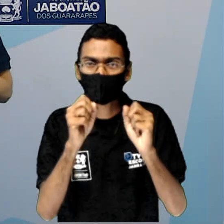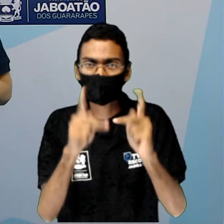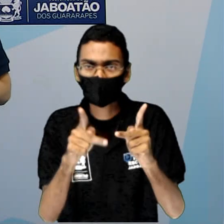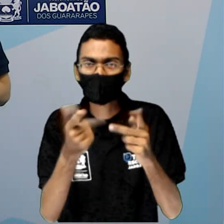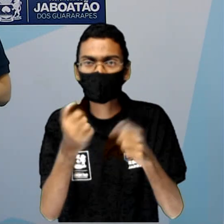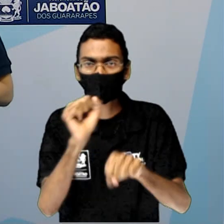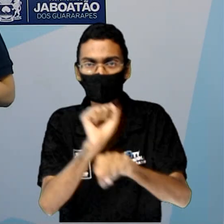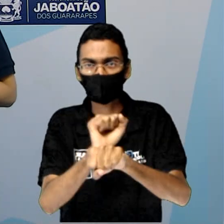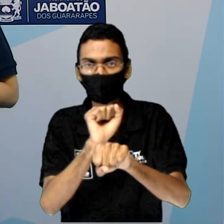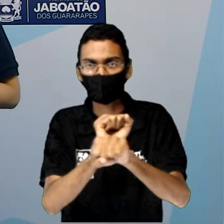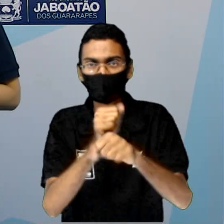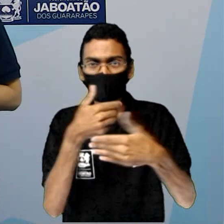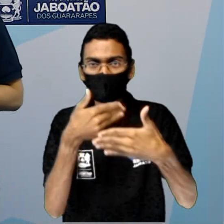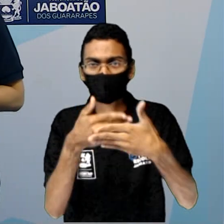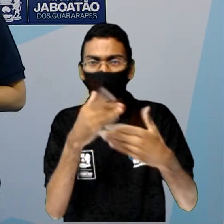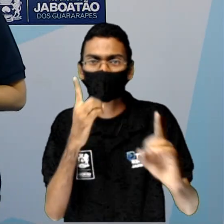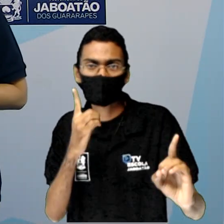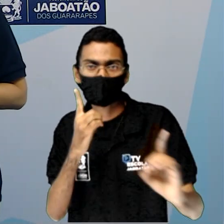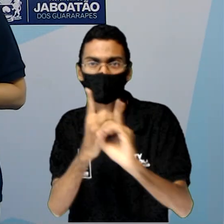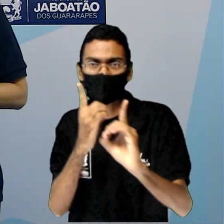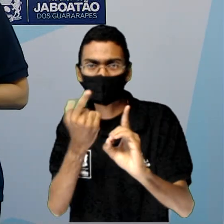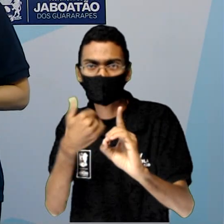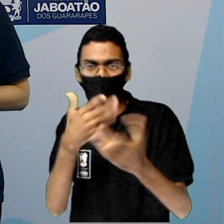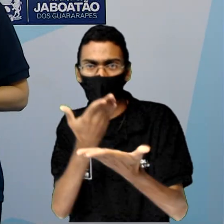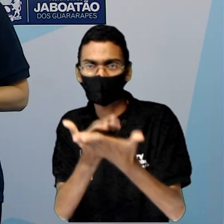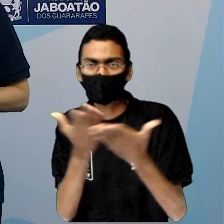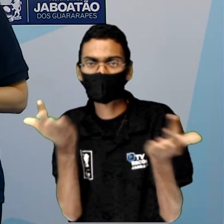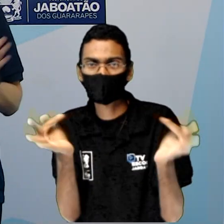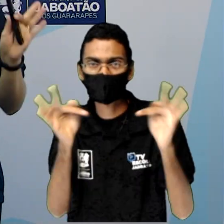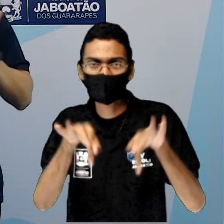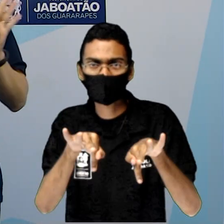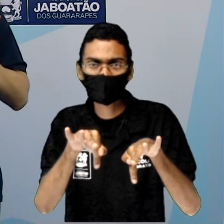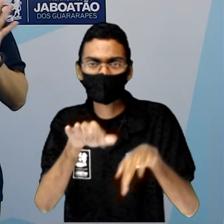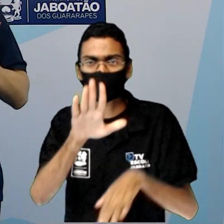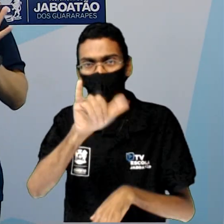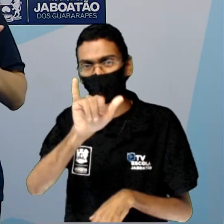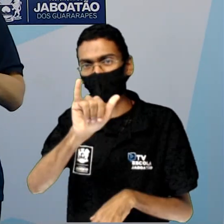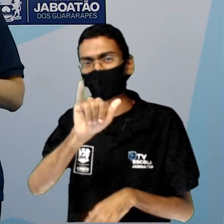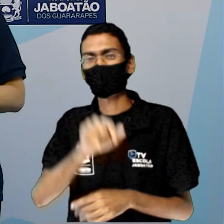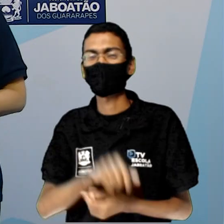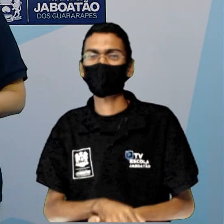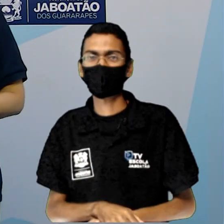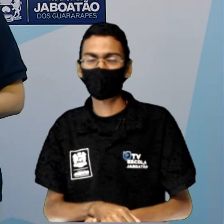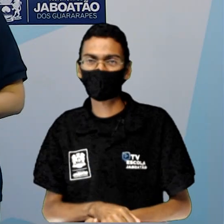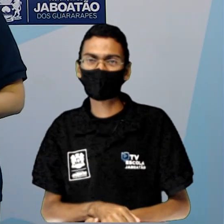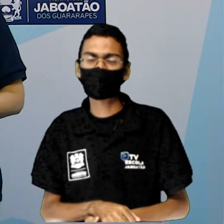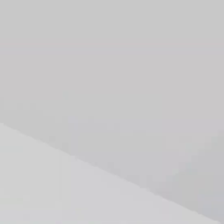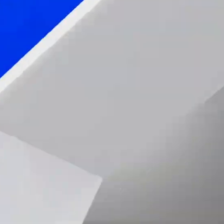Espero vocês no próximo encontro. A aula está terminando. Bye!